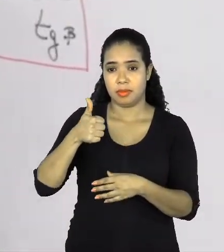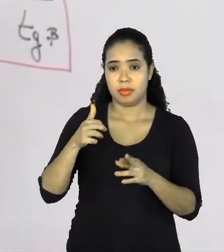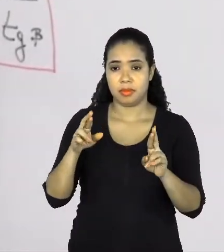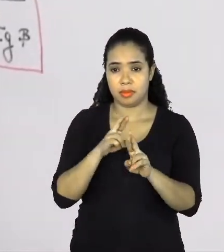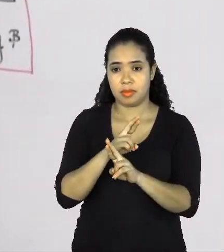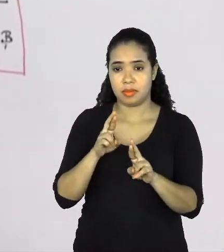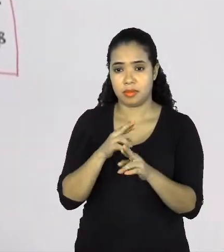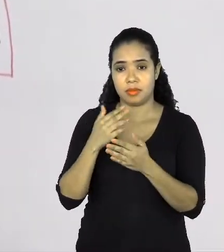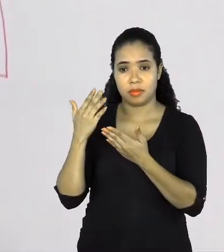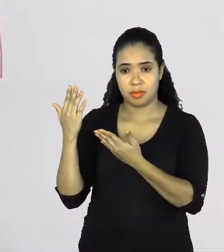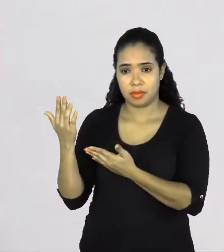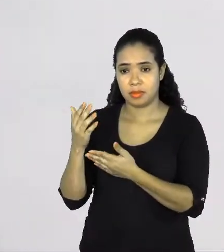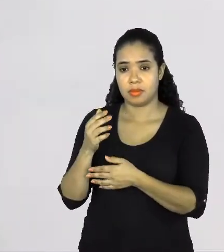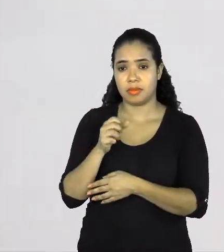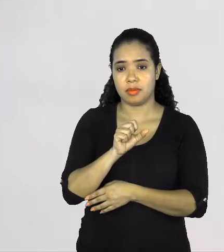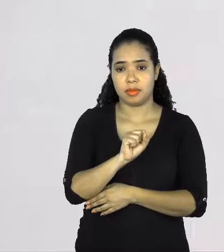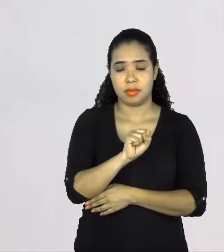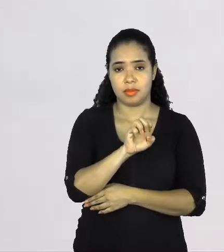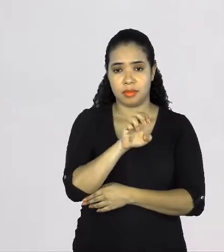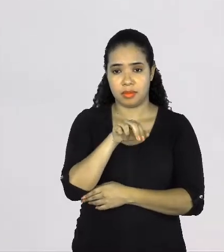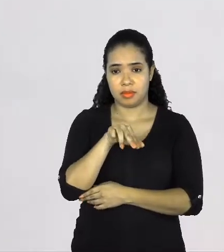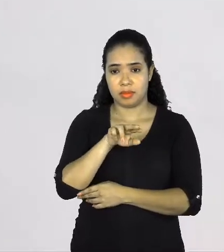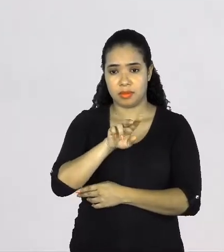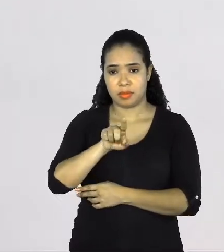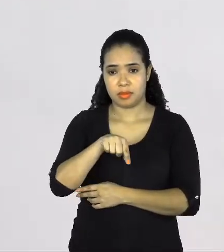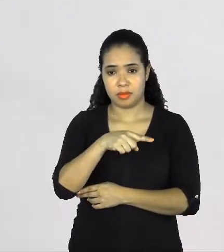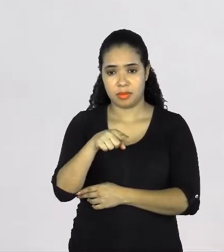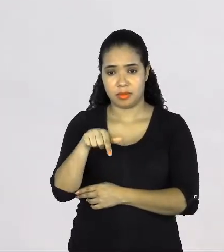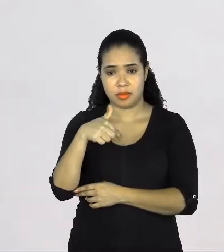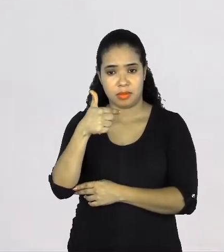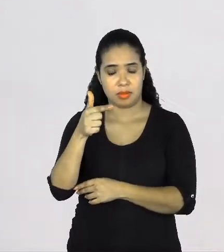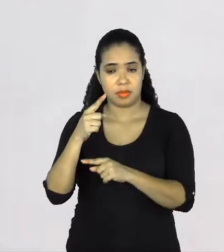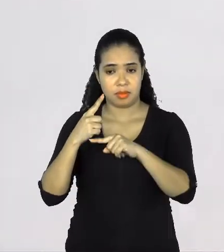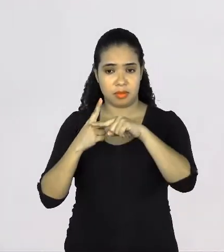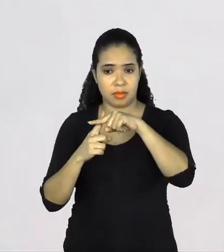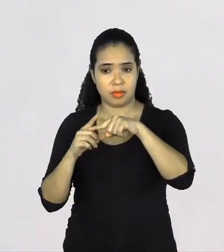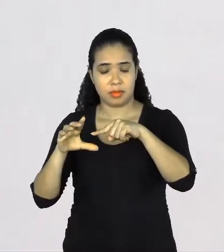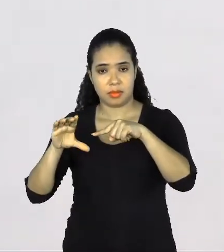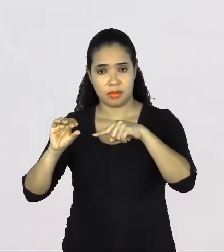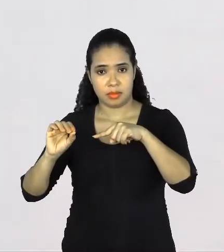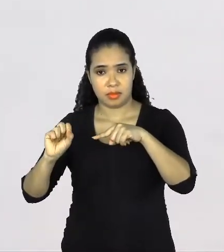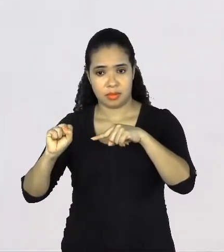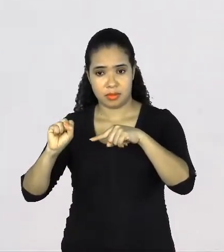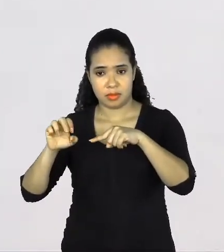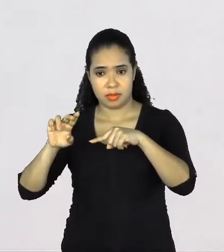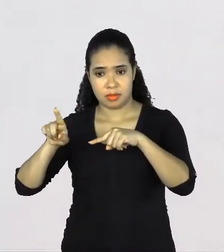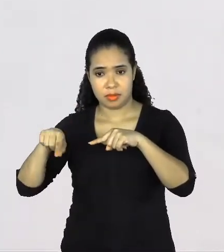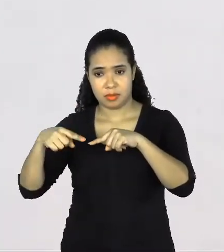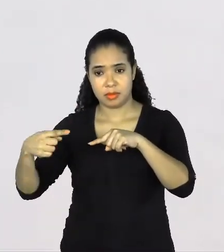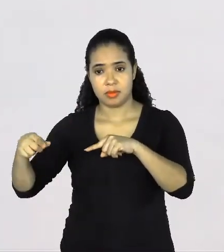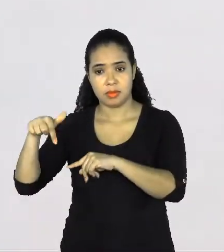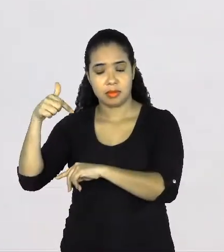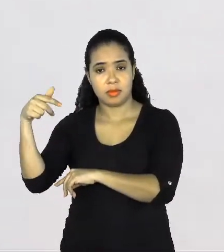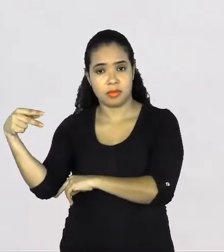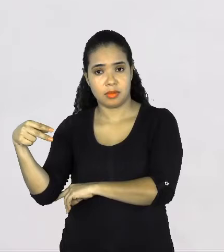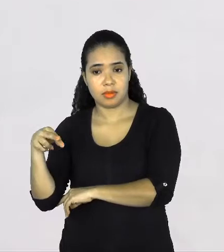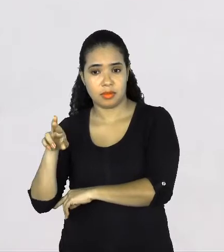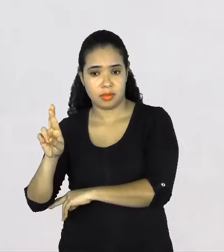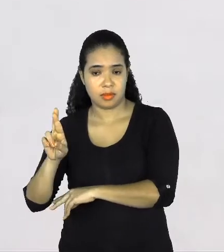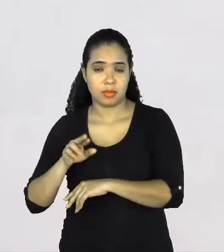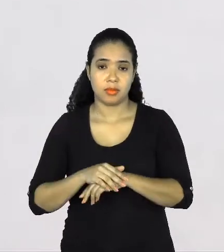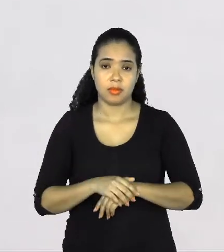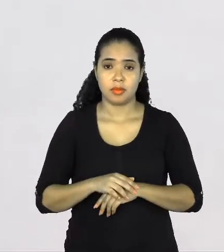fundamental. Seno ao quadrado de um ângulo mais o cosseno ao quadrado desse ângulo é 1. Uma outra relação importante é